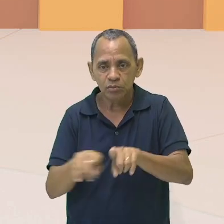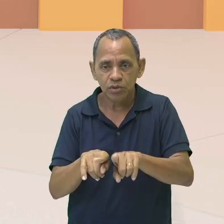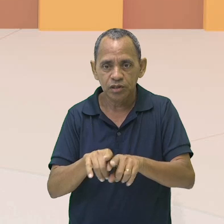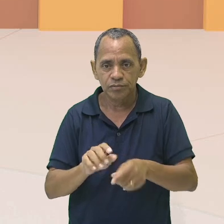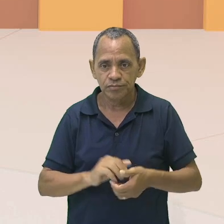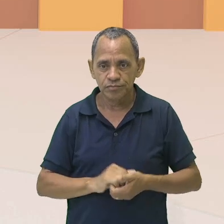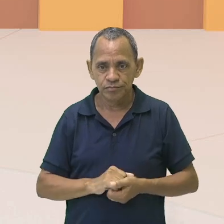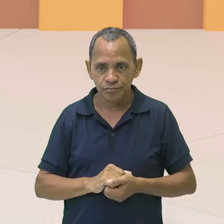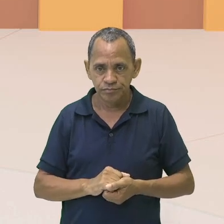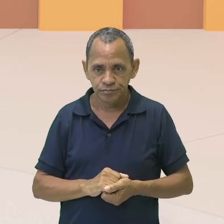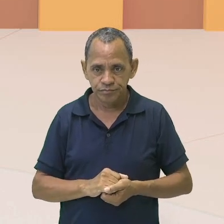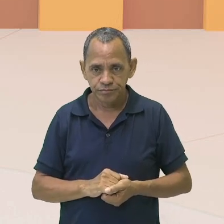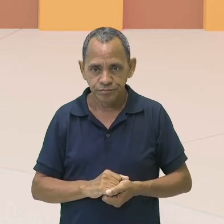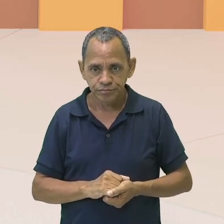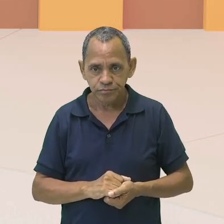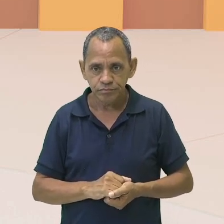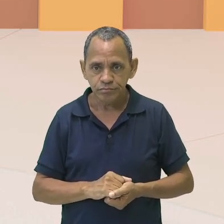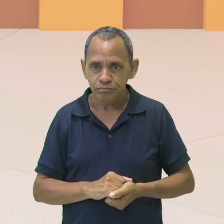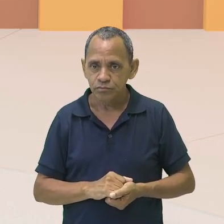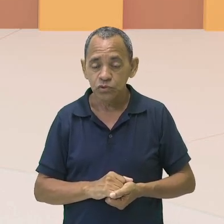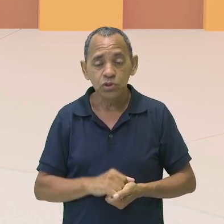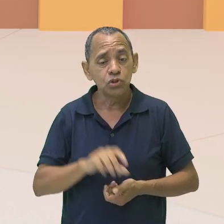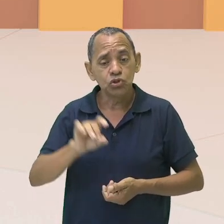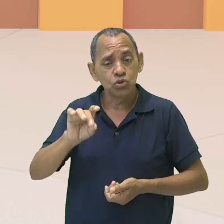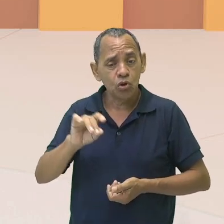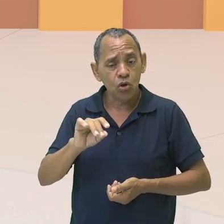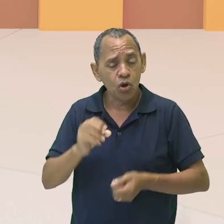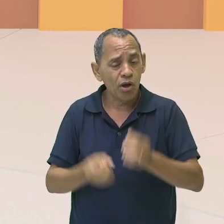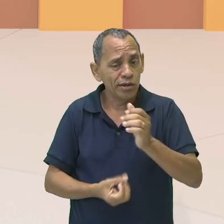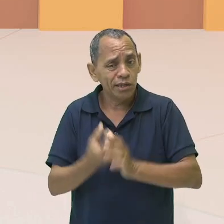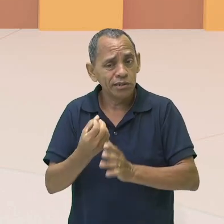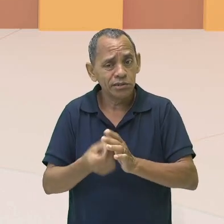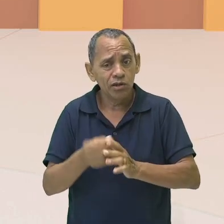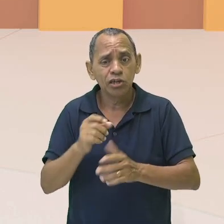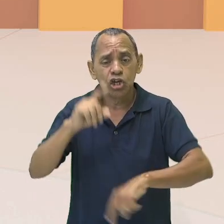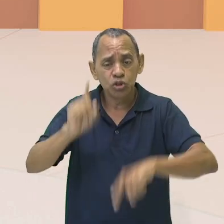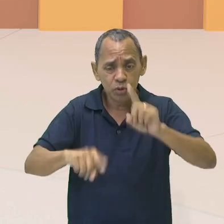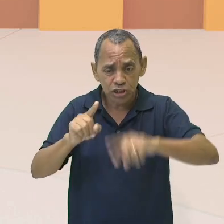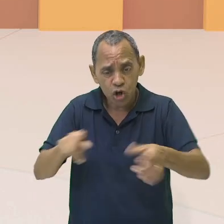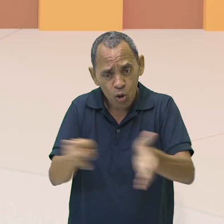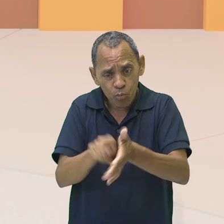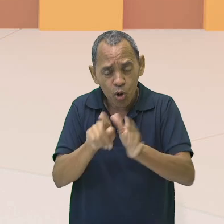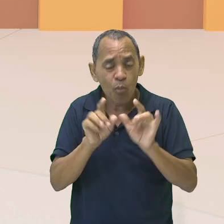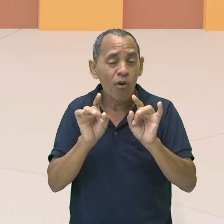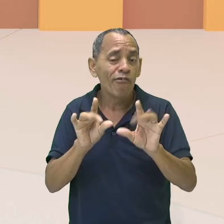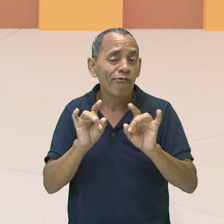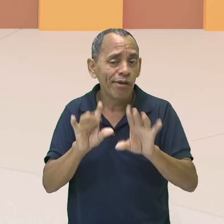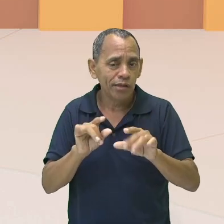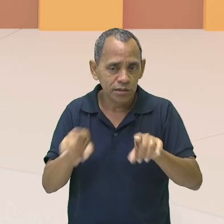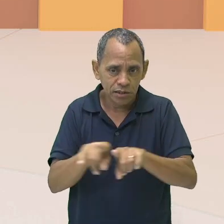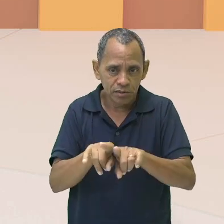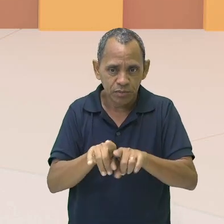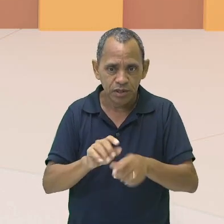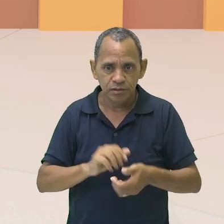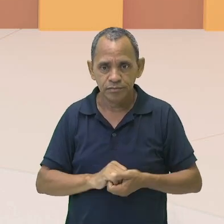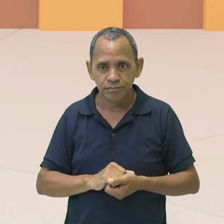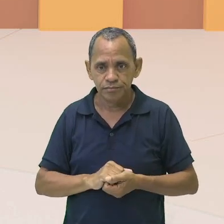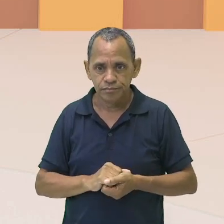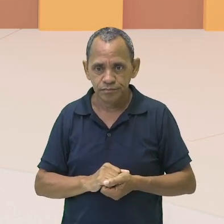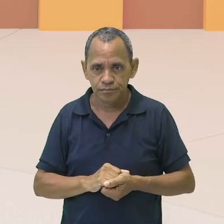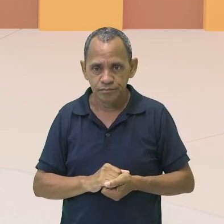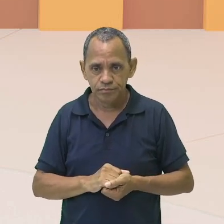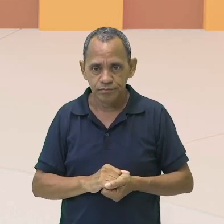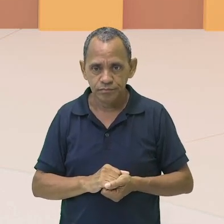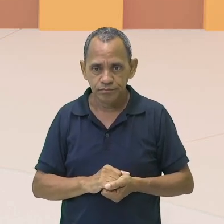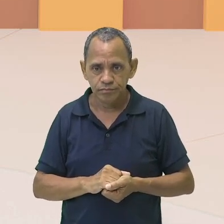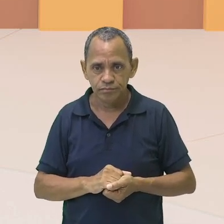tá? Aqui vai ter só geração de dinheiro mesmo, tá? Vai ter só plantação para mandar para fora e ganhar dinheiro aqui. Não quero saber de